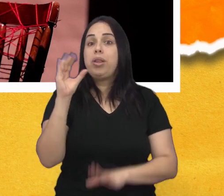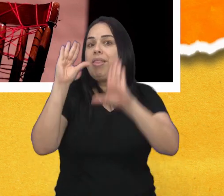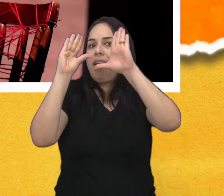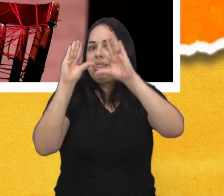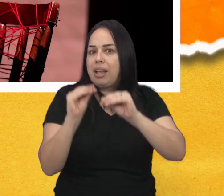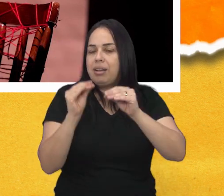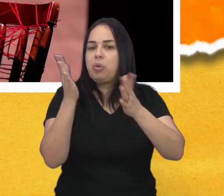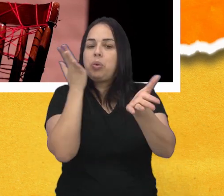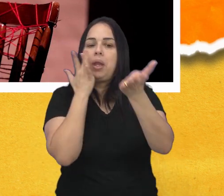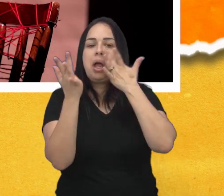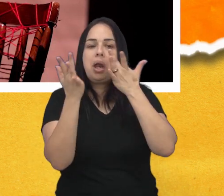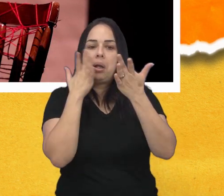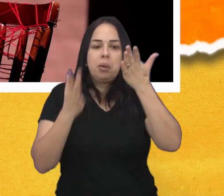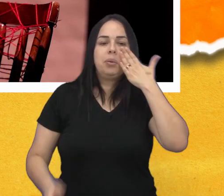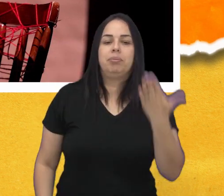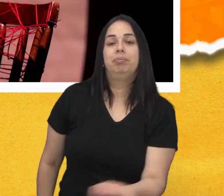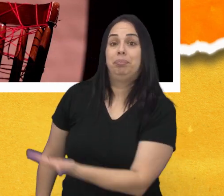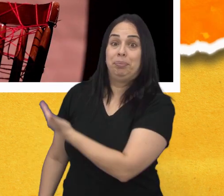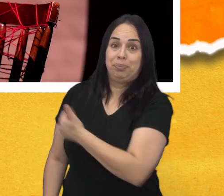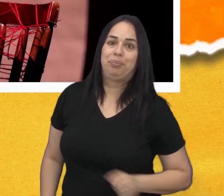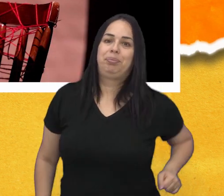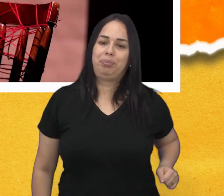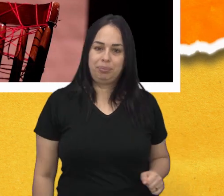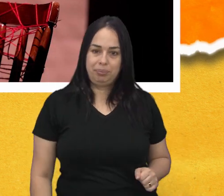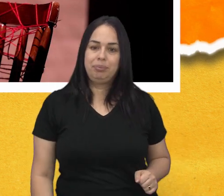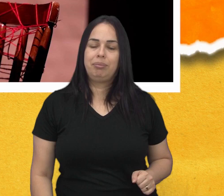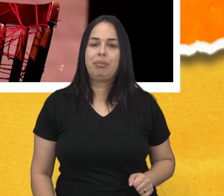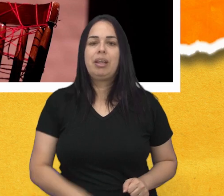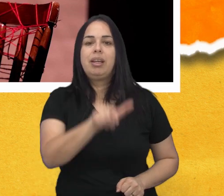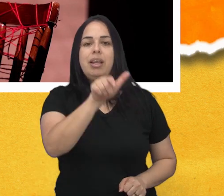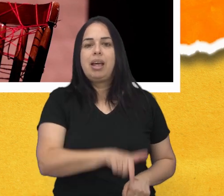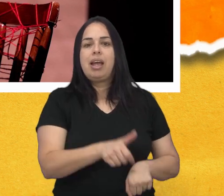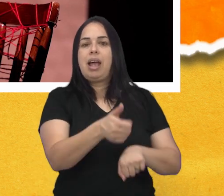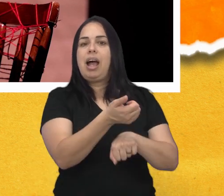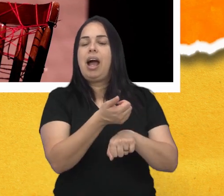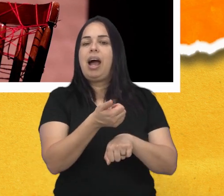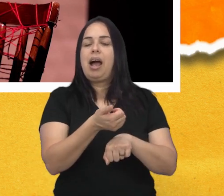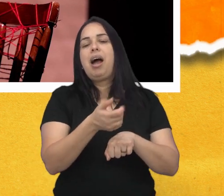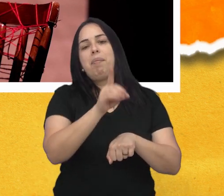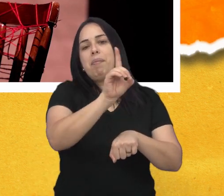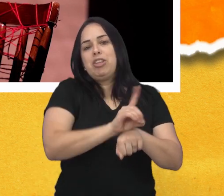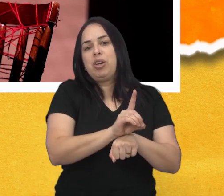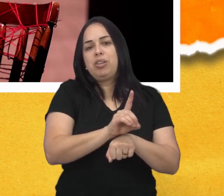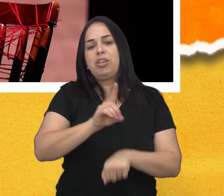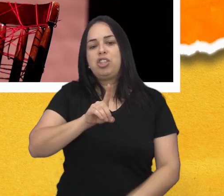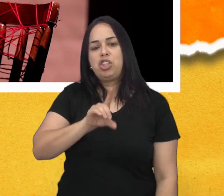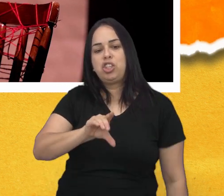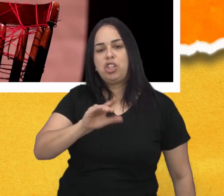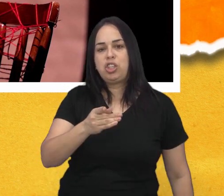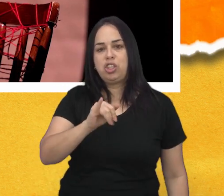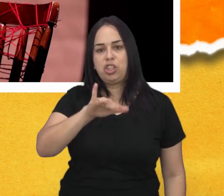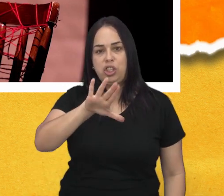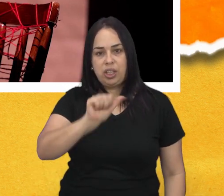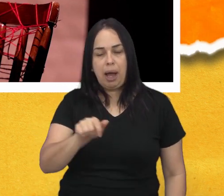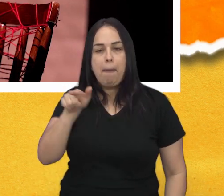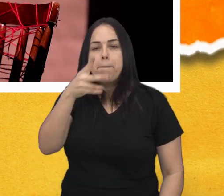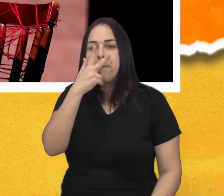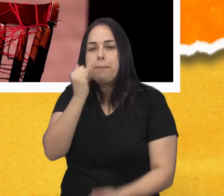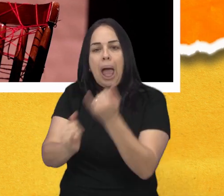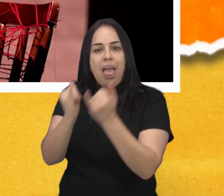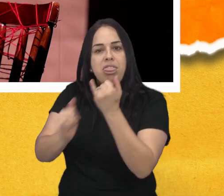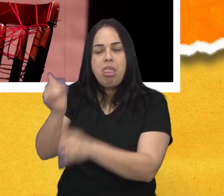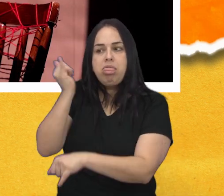da noite, a peça Cartas da Prisão, de Chica Portugal Produções Artísticas. O espetáculo, no estilo